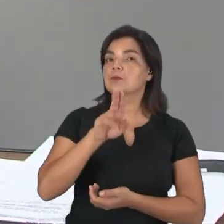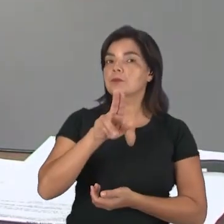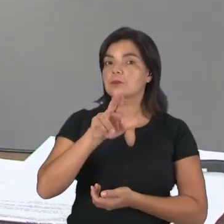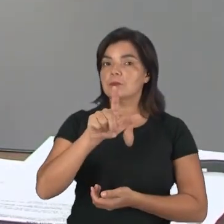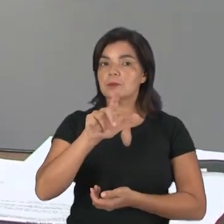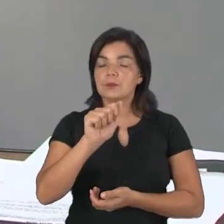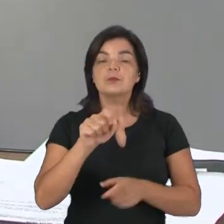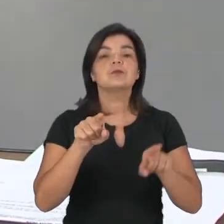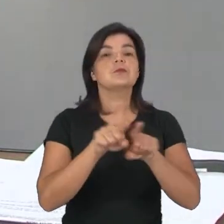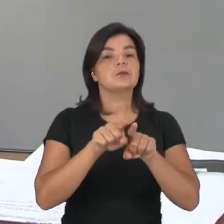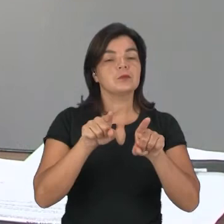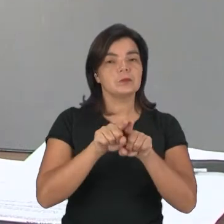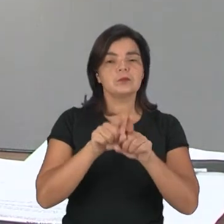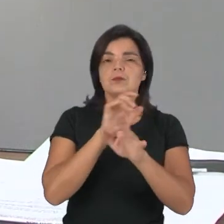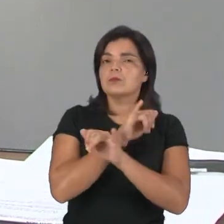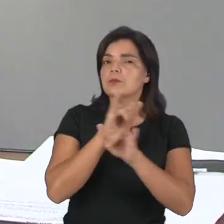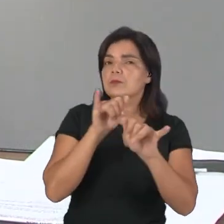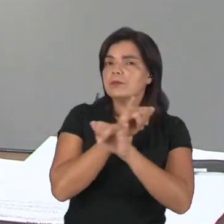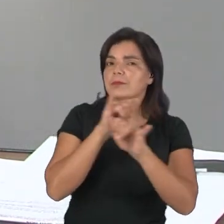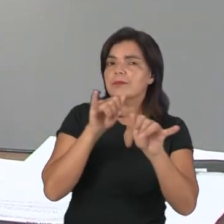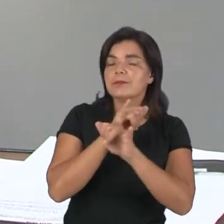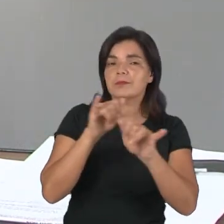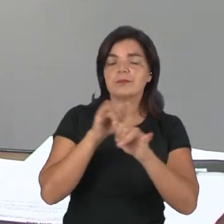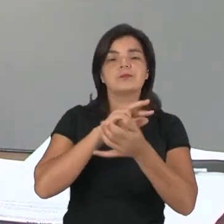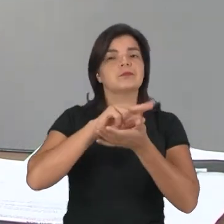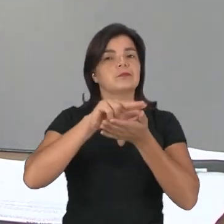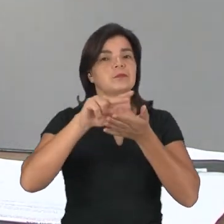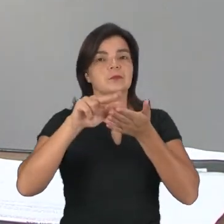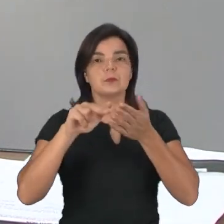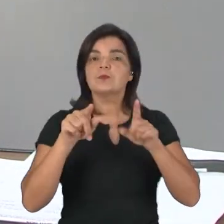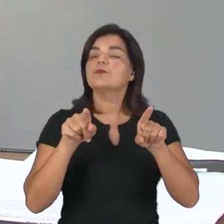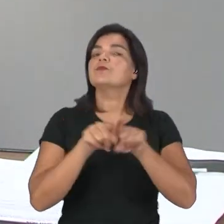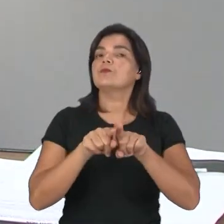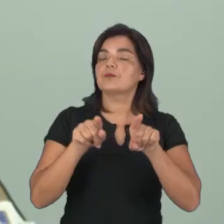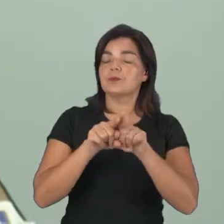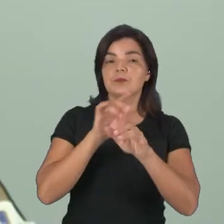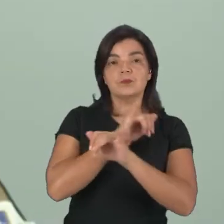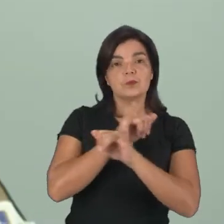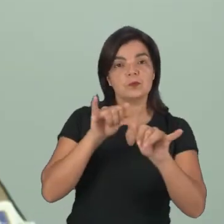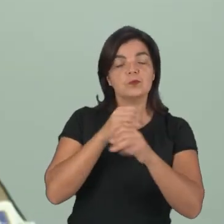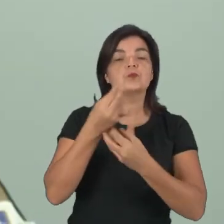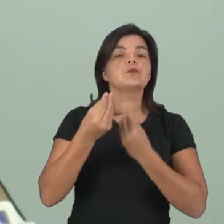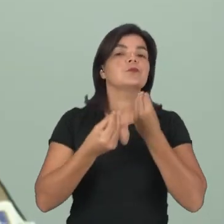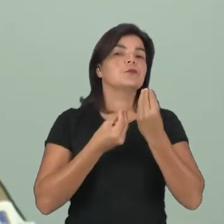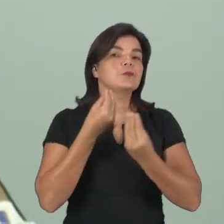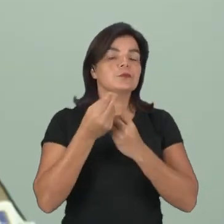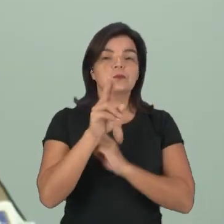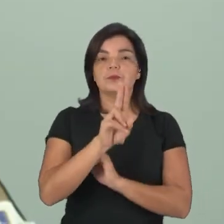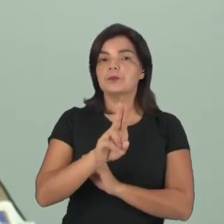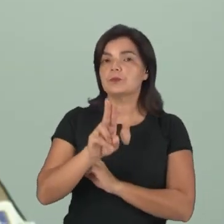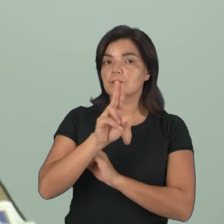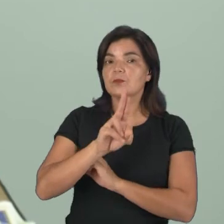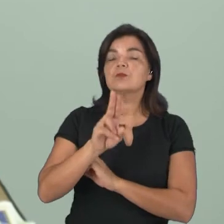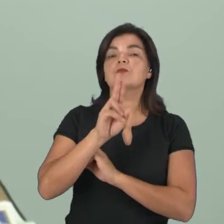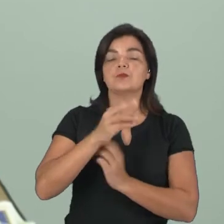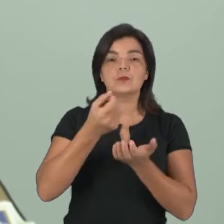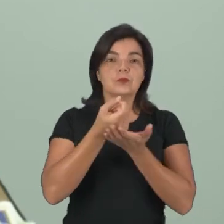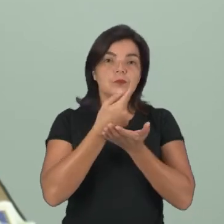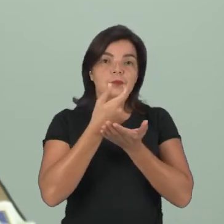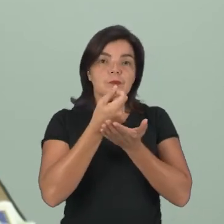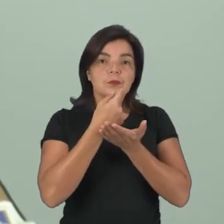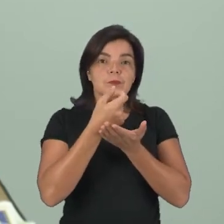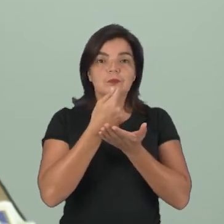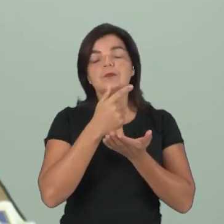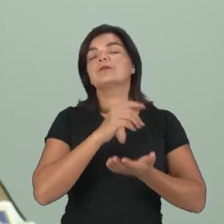bula de remédio também traz muitas informações Ela traz informações de como devemos tomar